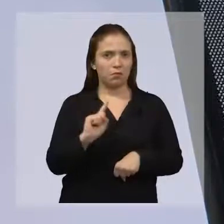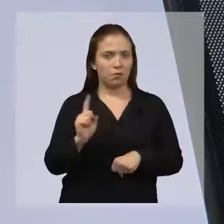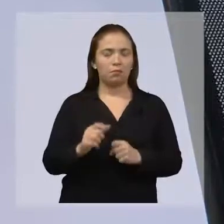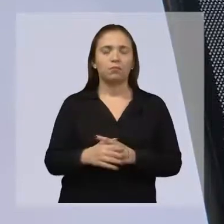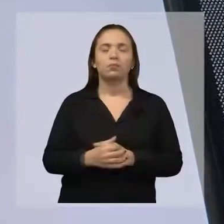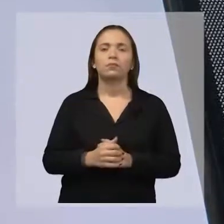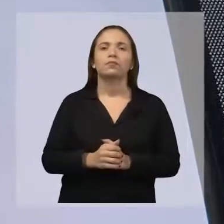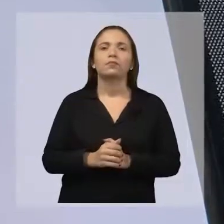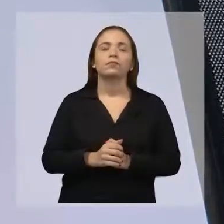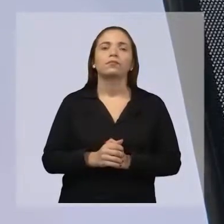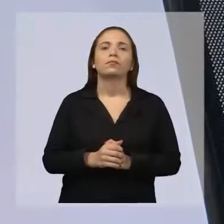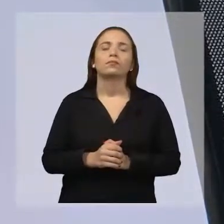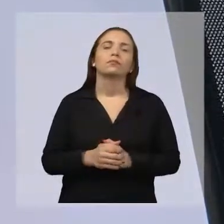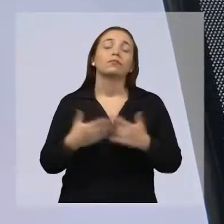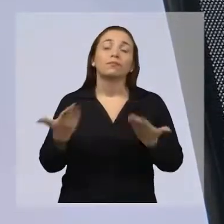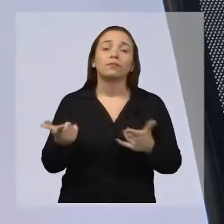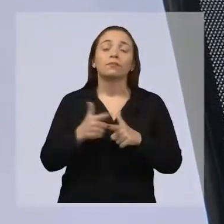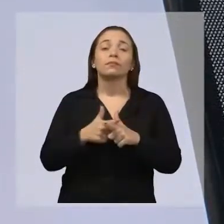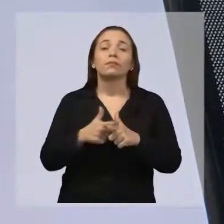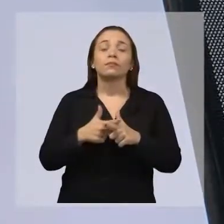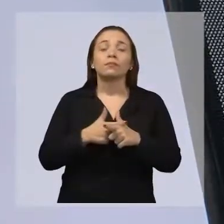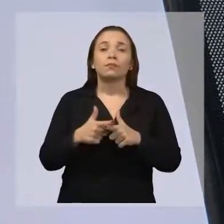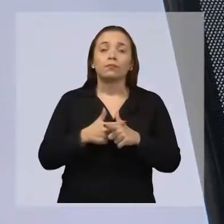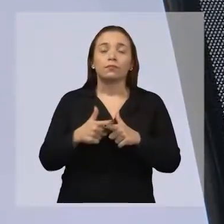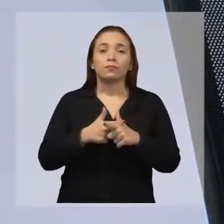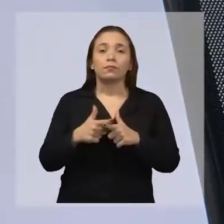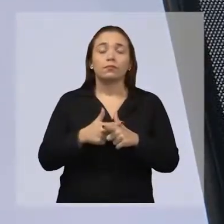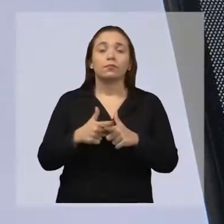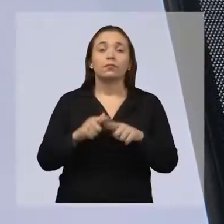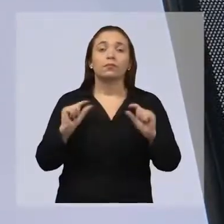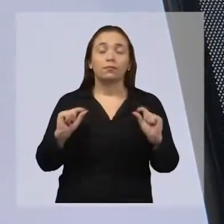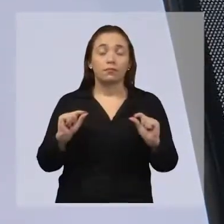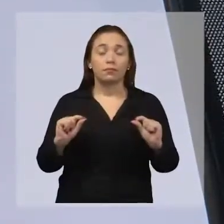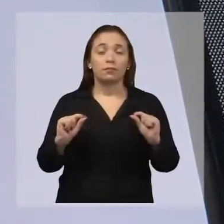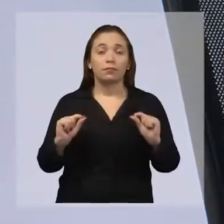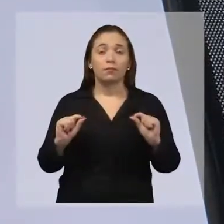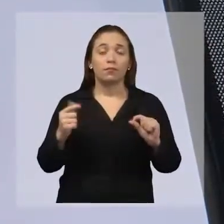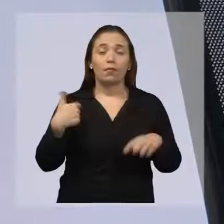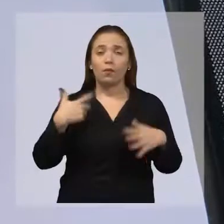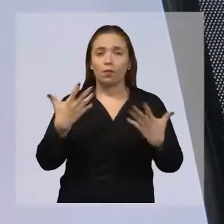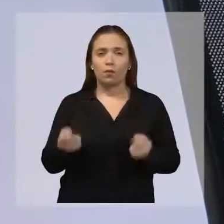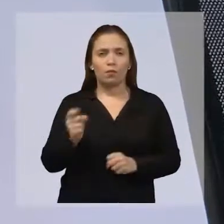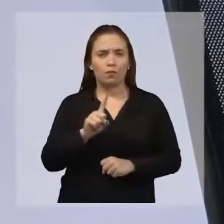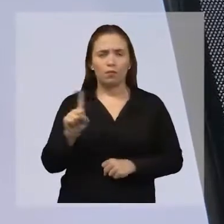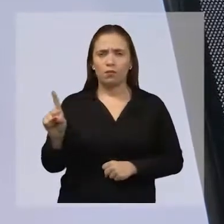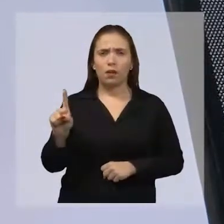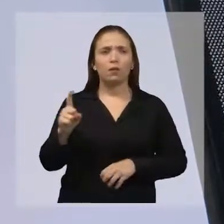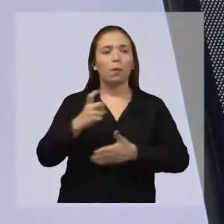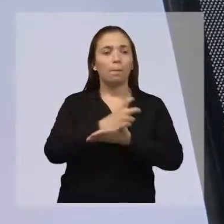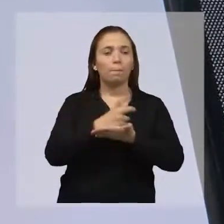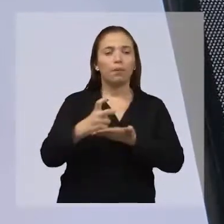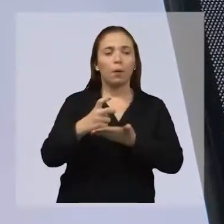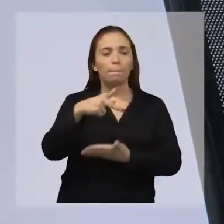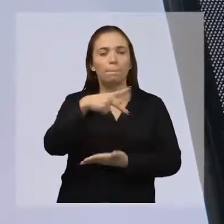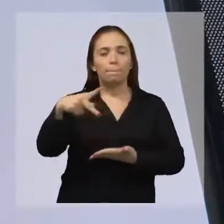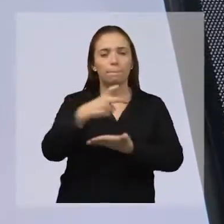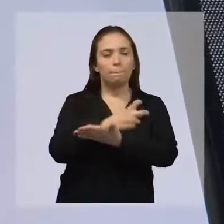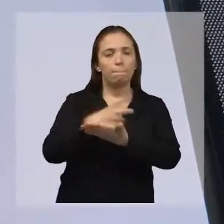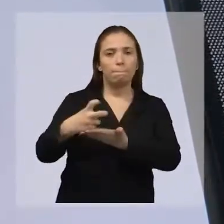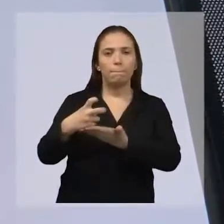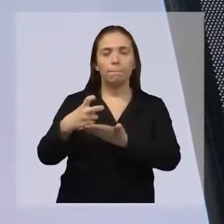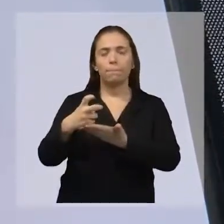da Previdência, uma parte somos nós, né? Que contribuímos com o nosso dinheiro,